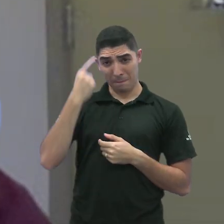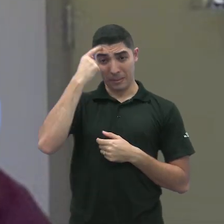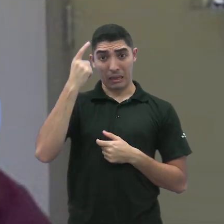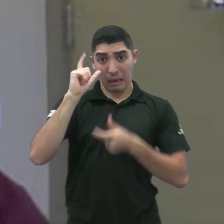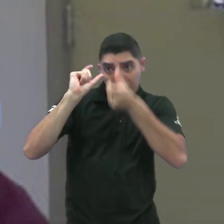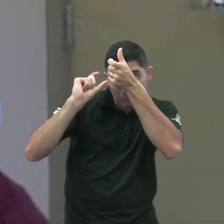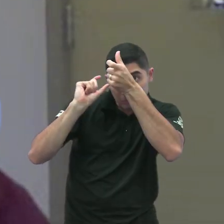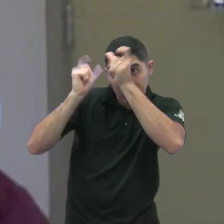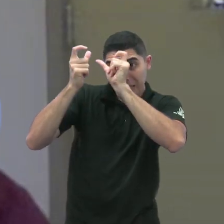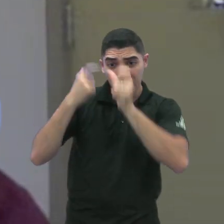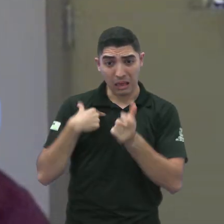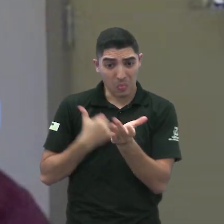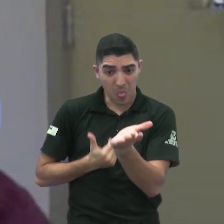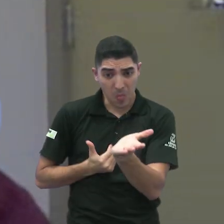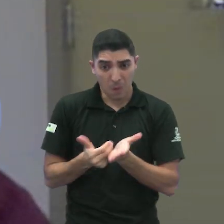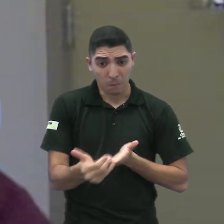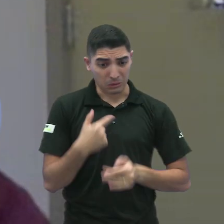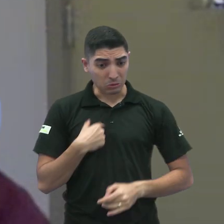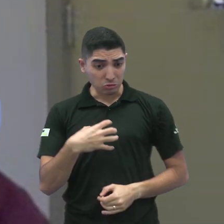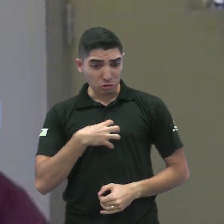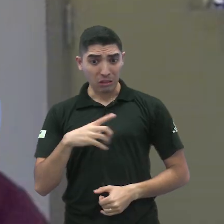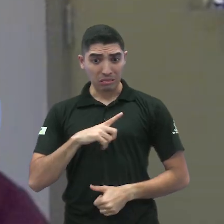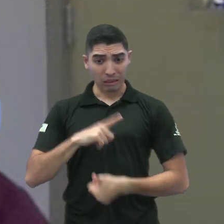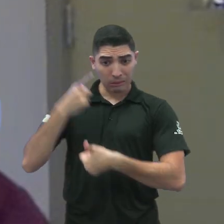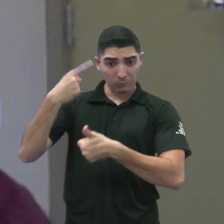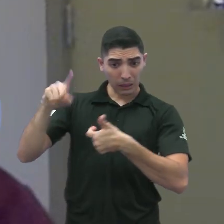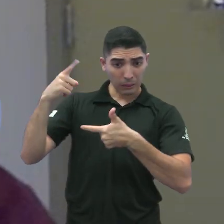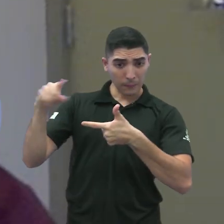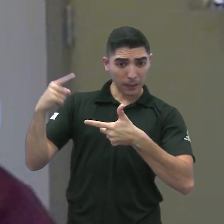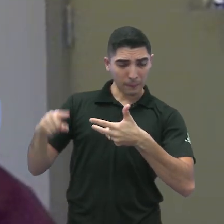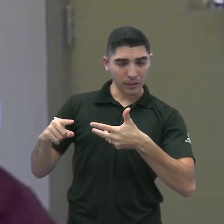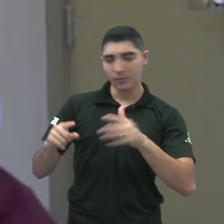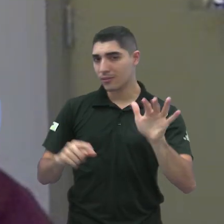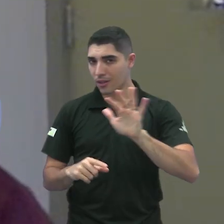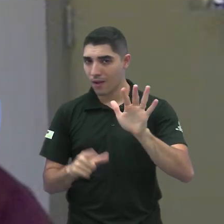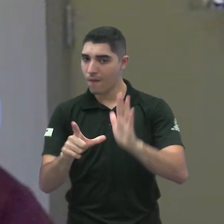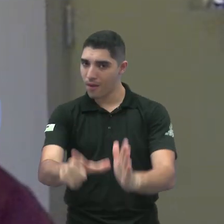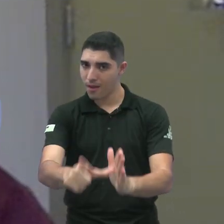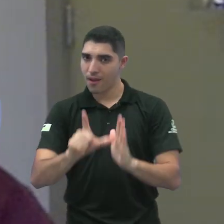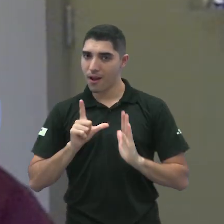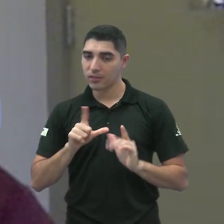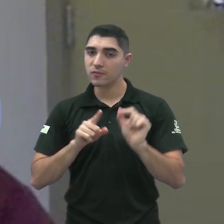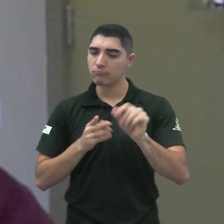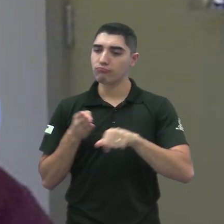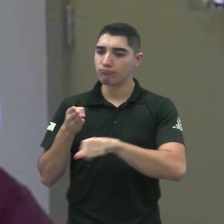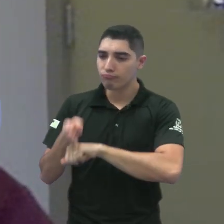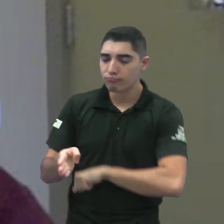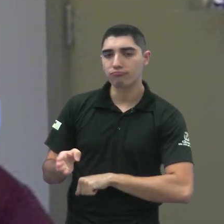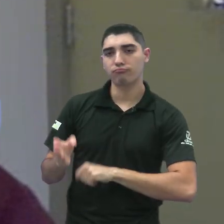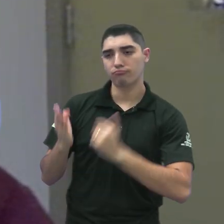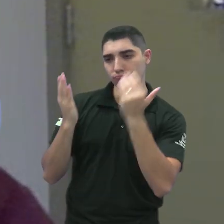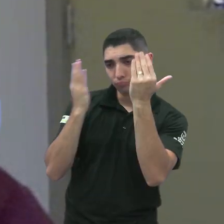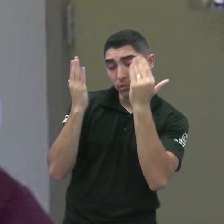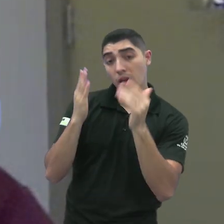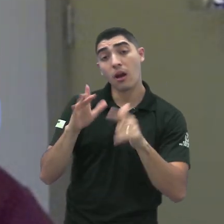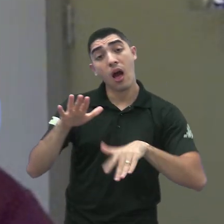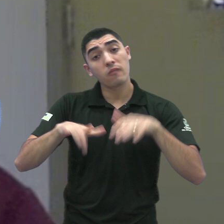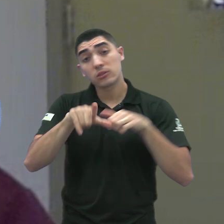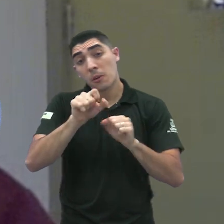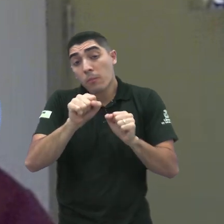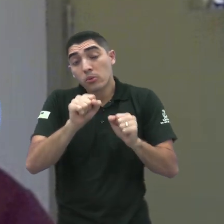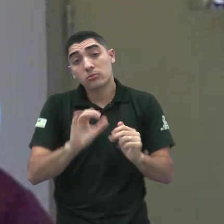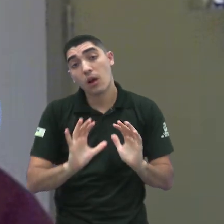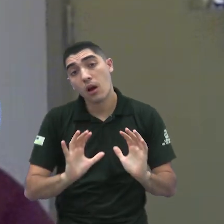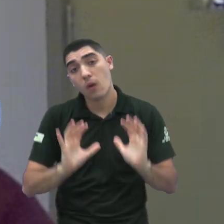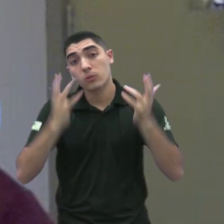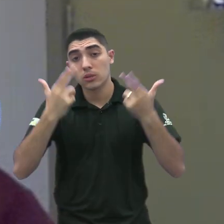psicológico advém aí de uma neurodivergência, de uma questão neuropsicológica, mas ela também advém aí de traumas,